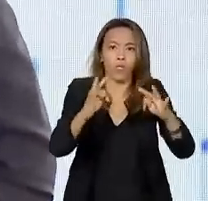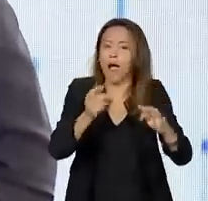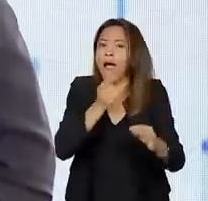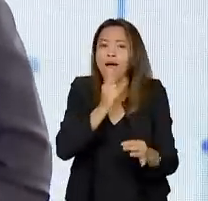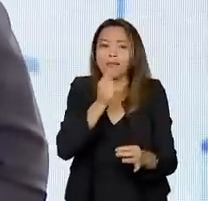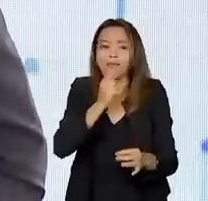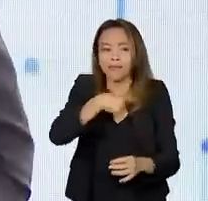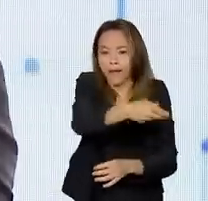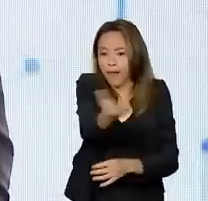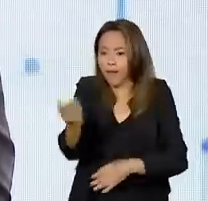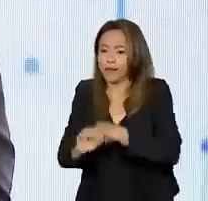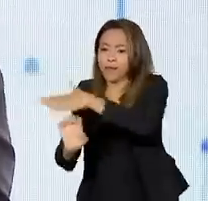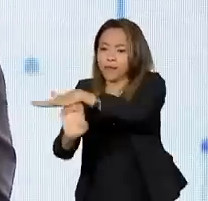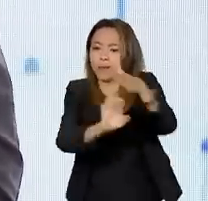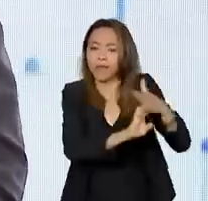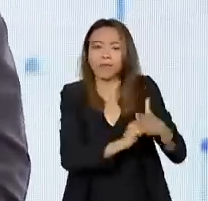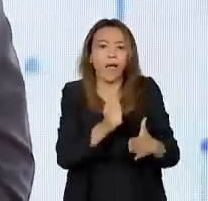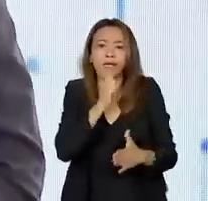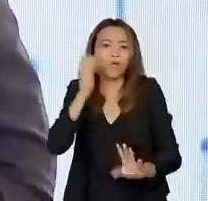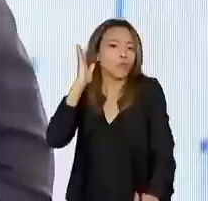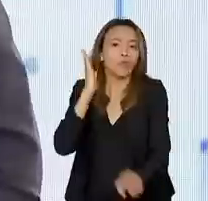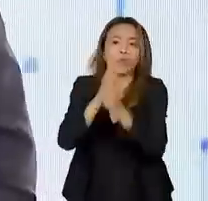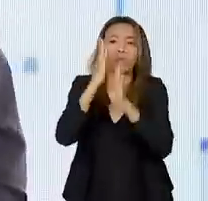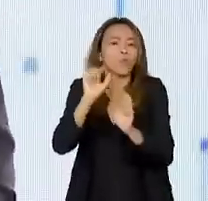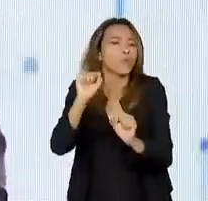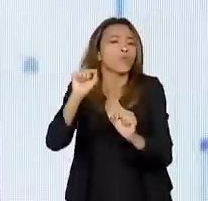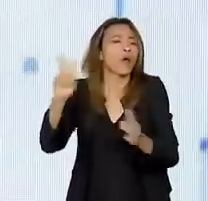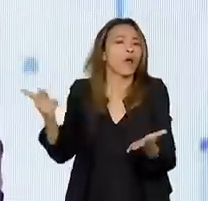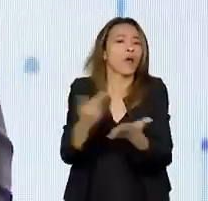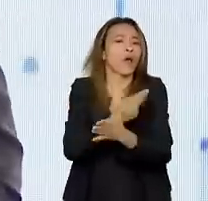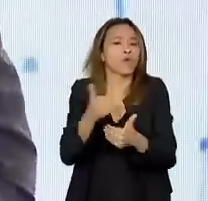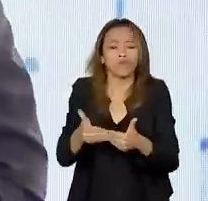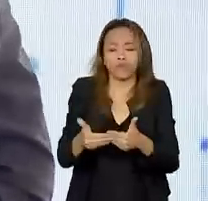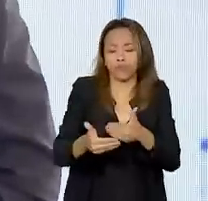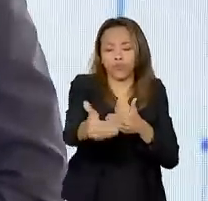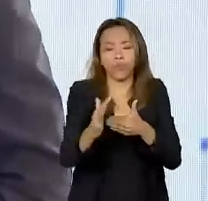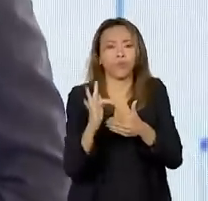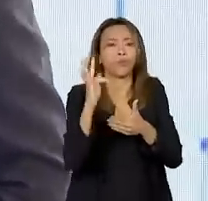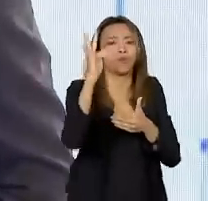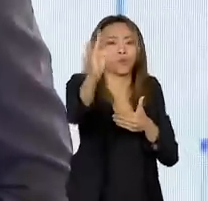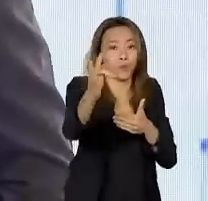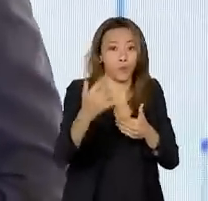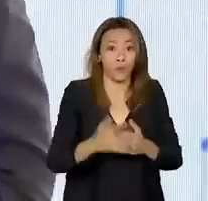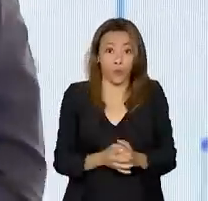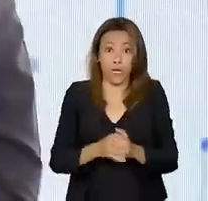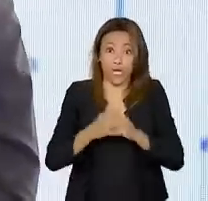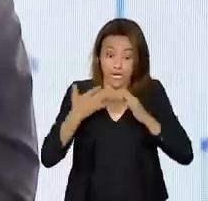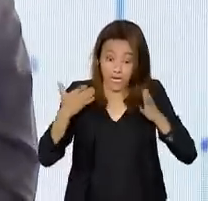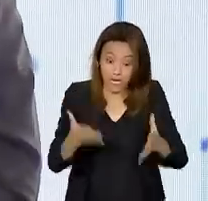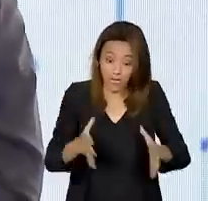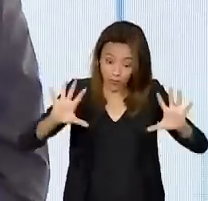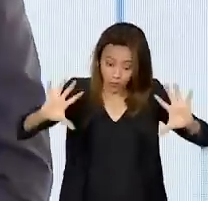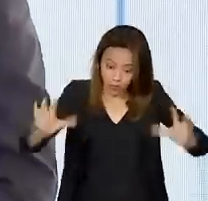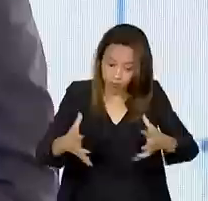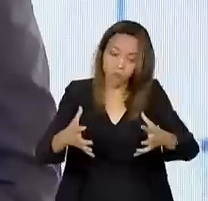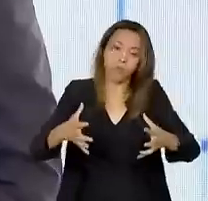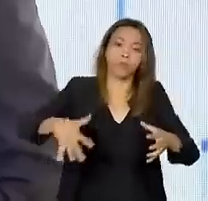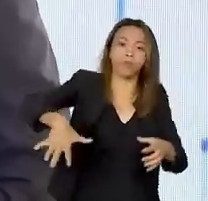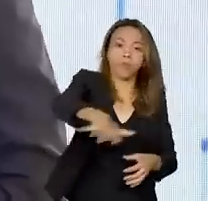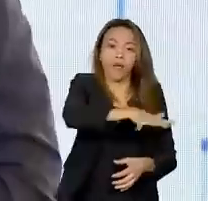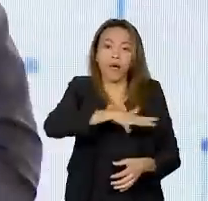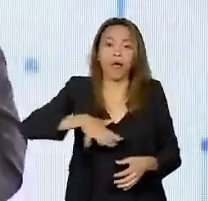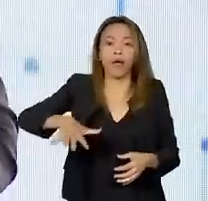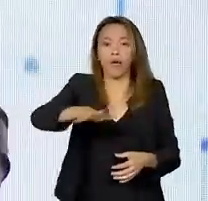seu caminho para onde vai para o futuro. E o Complexo Industrial da Saúde,